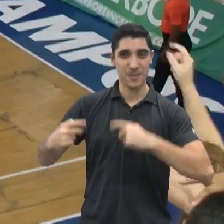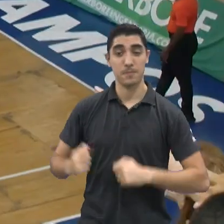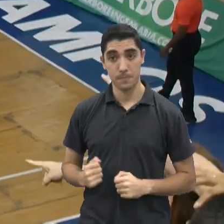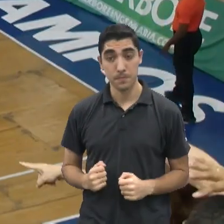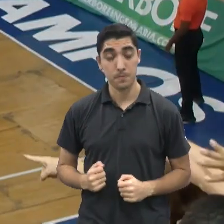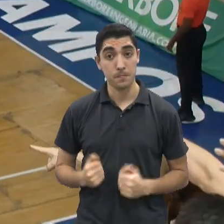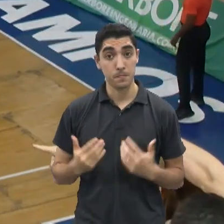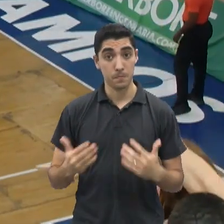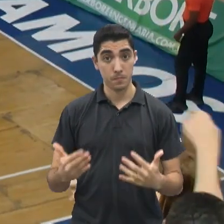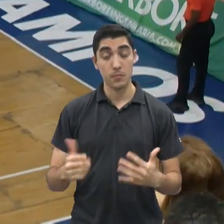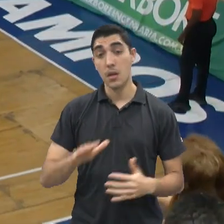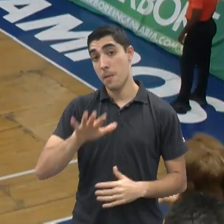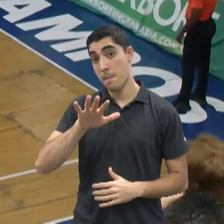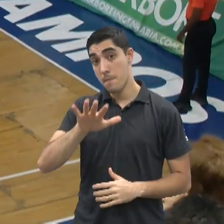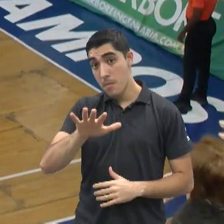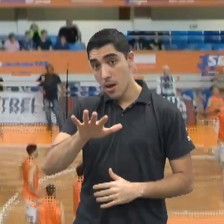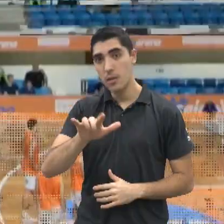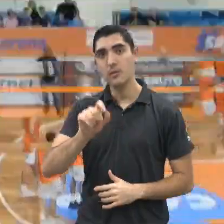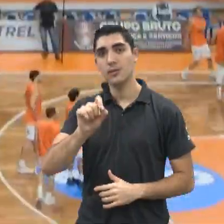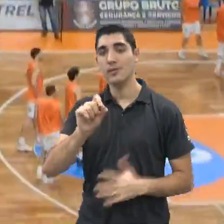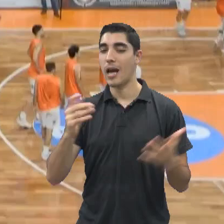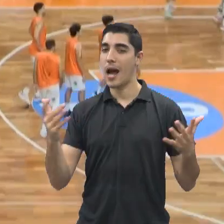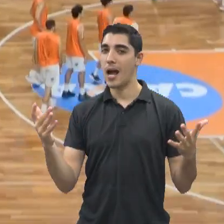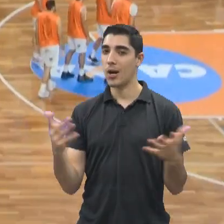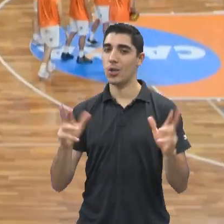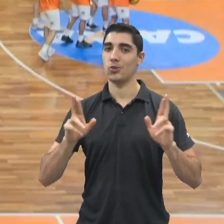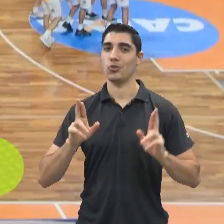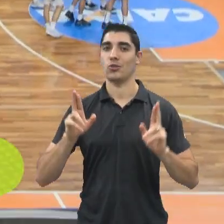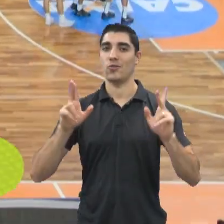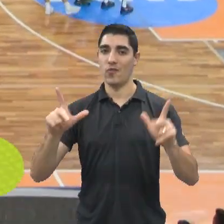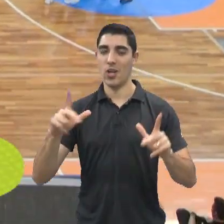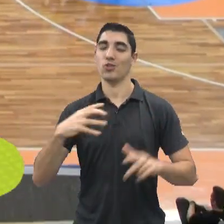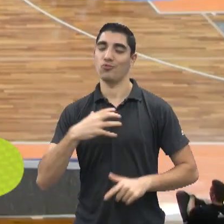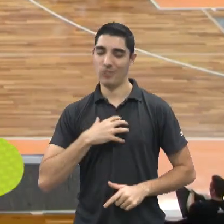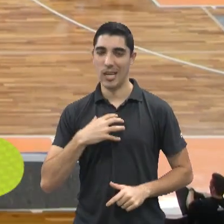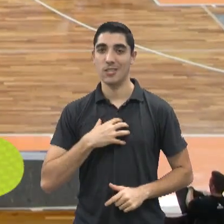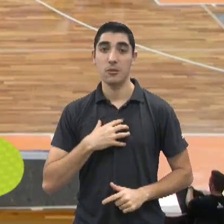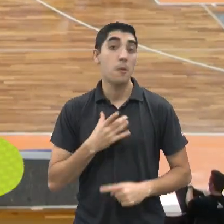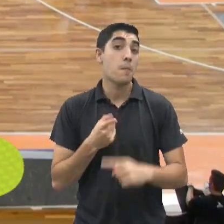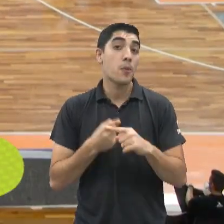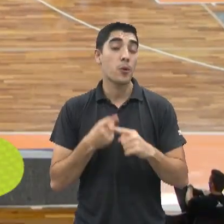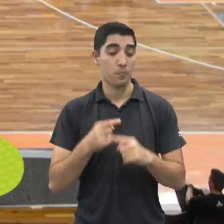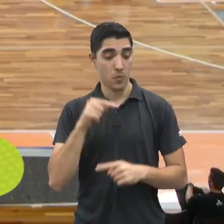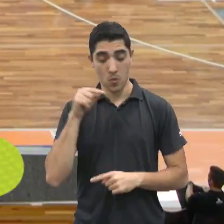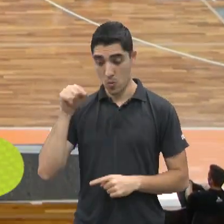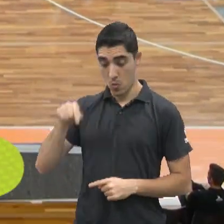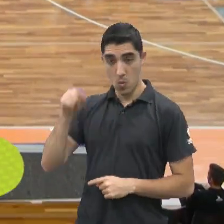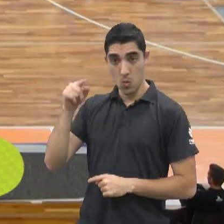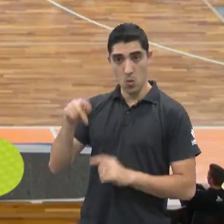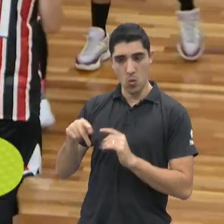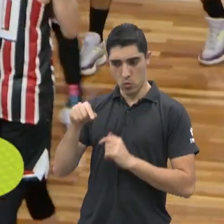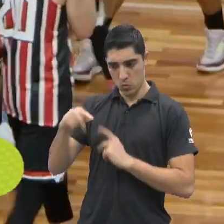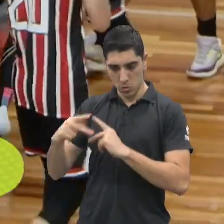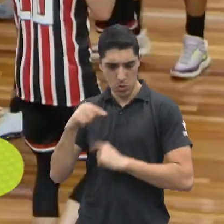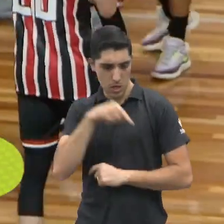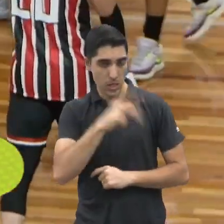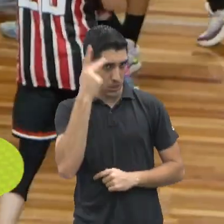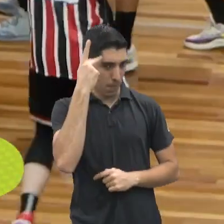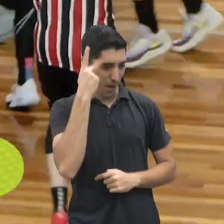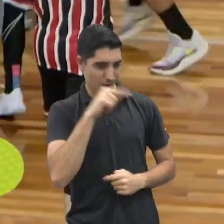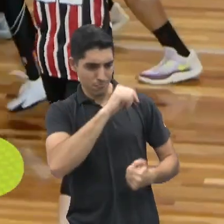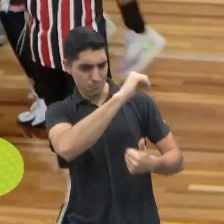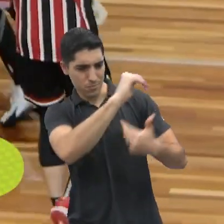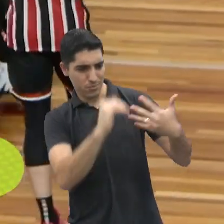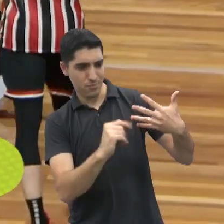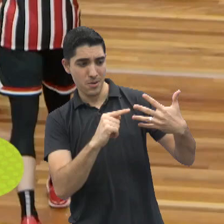Basquete, mas em contextos diferentes. Enquanto o time do Morumbi ocupava a 4ª colocação e vinha